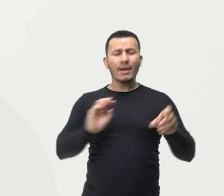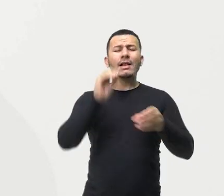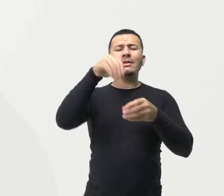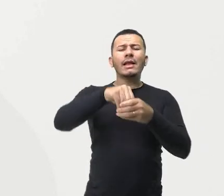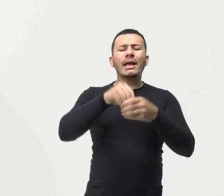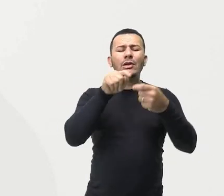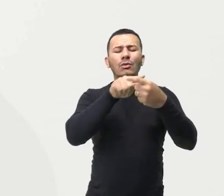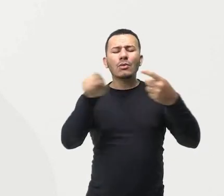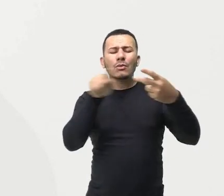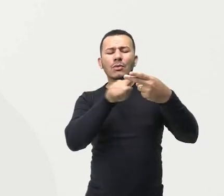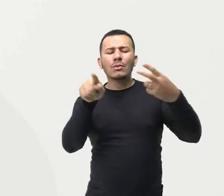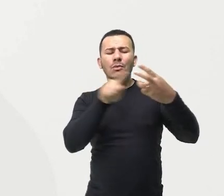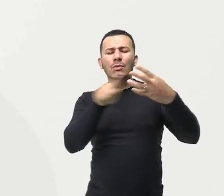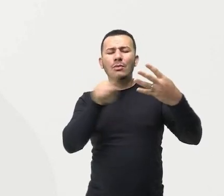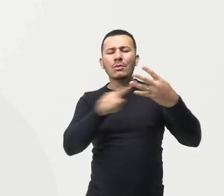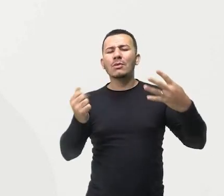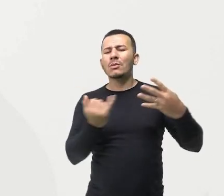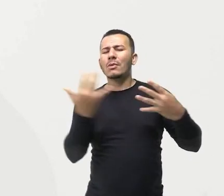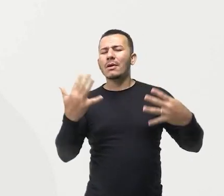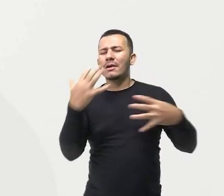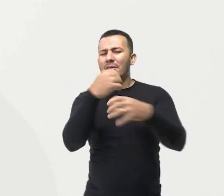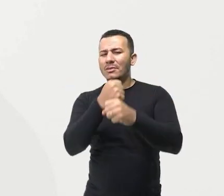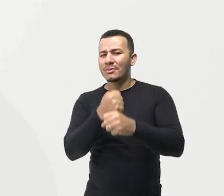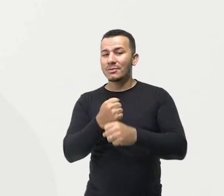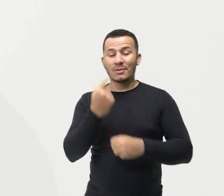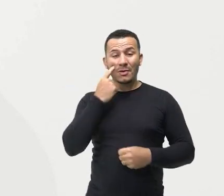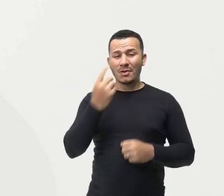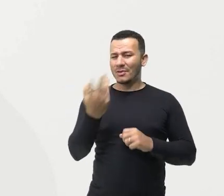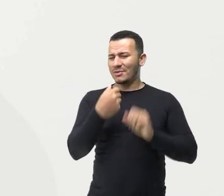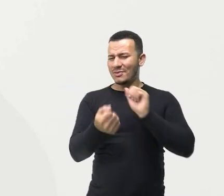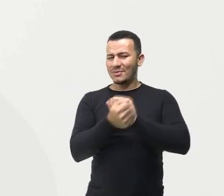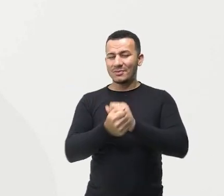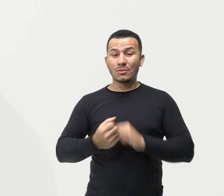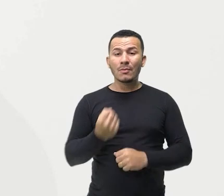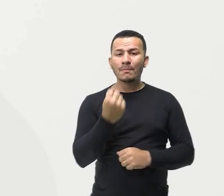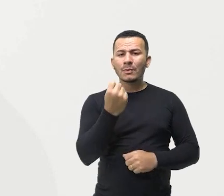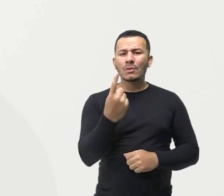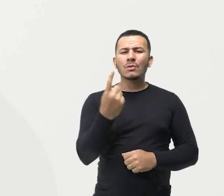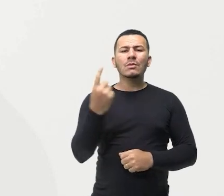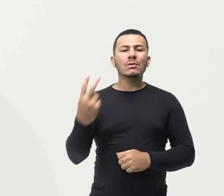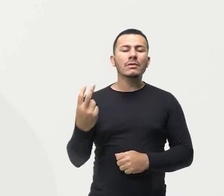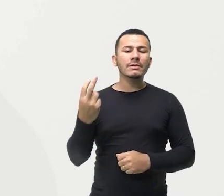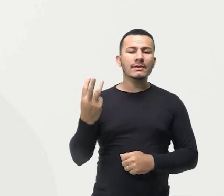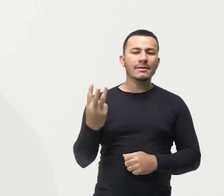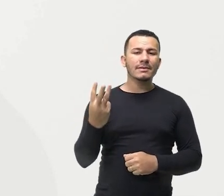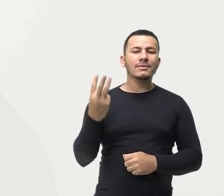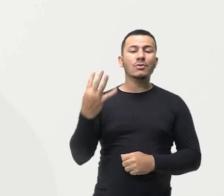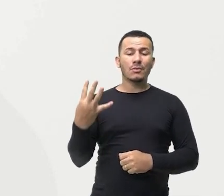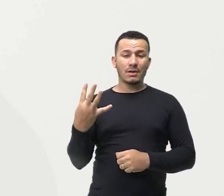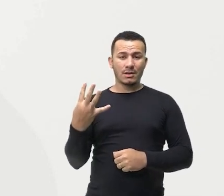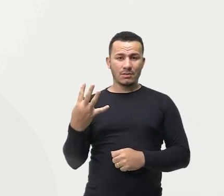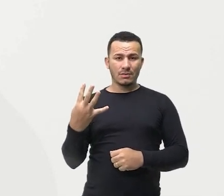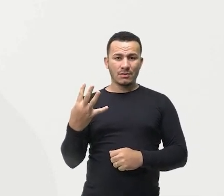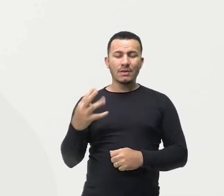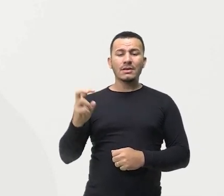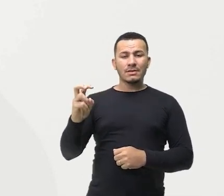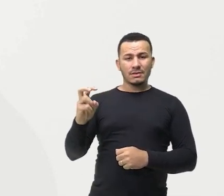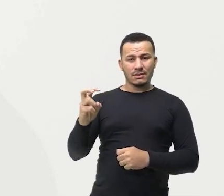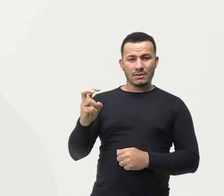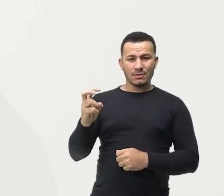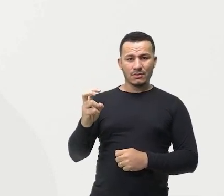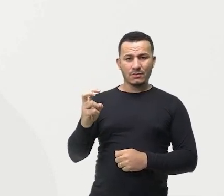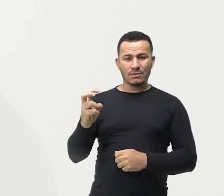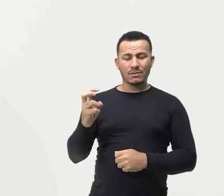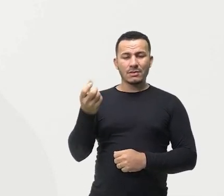quantos versos? Contem aqui comigo, olha só. 1, 2, certo? 3, 4,